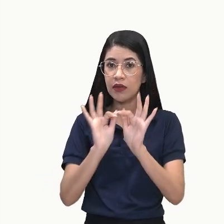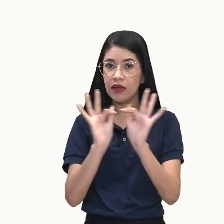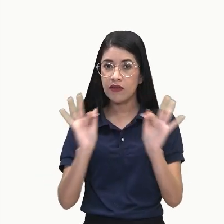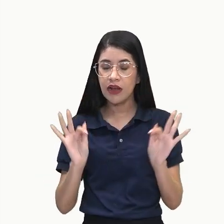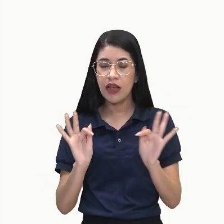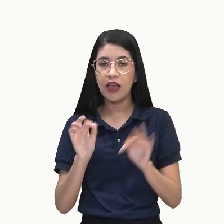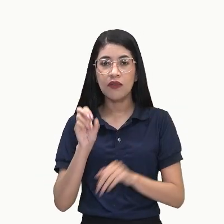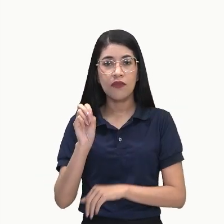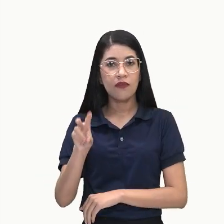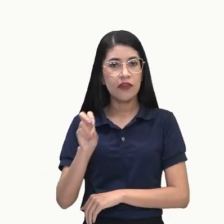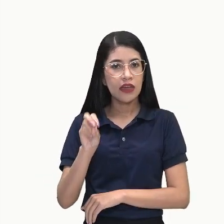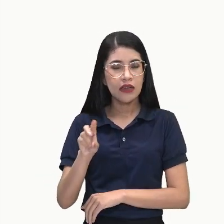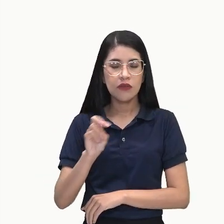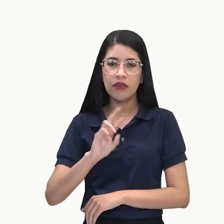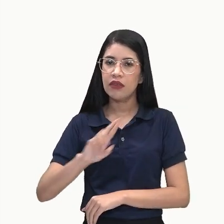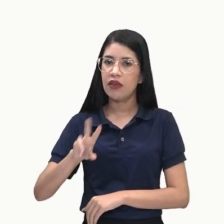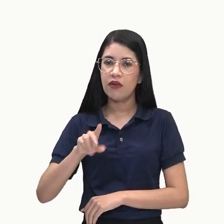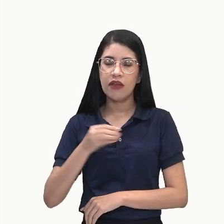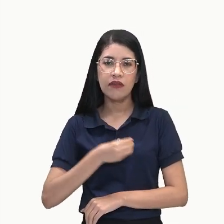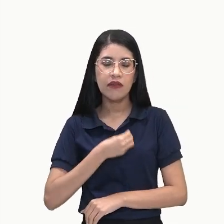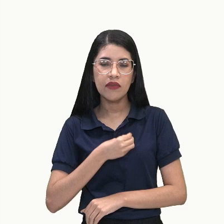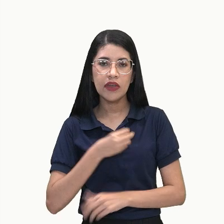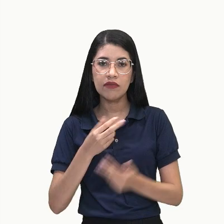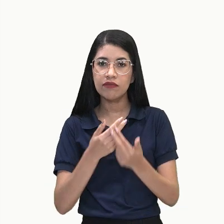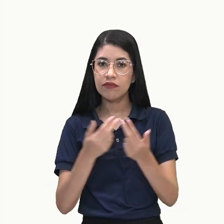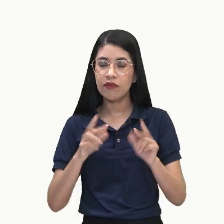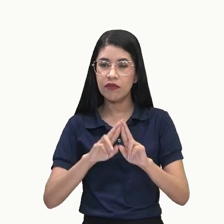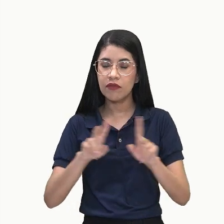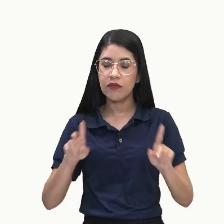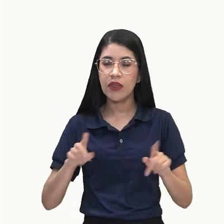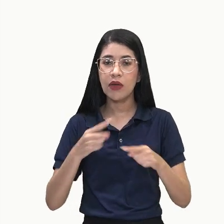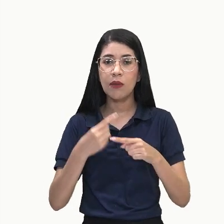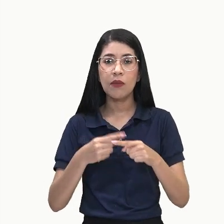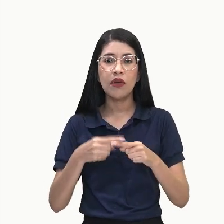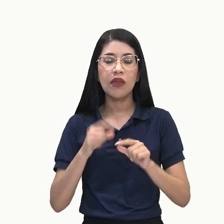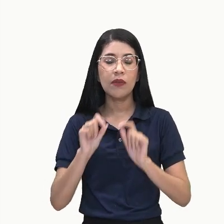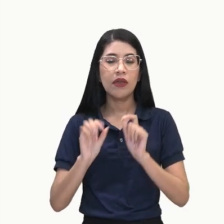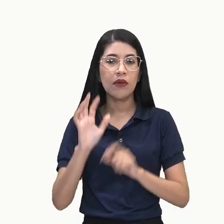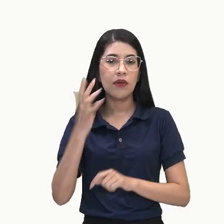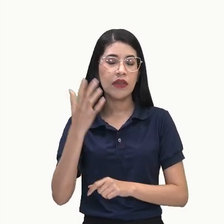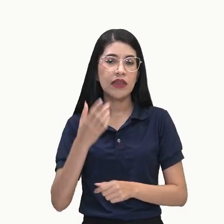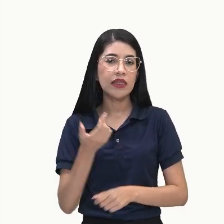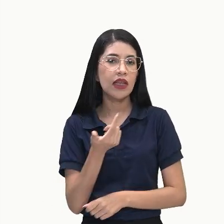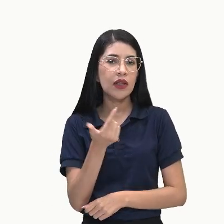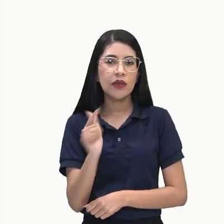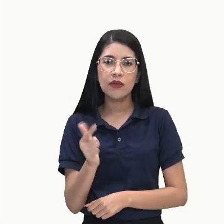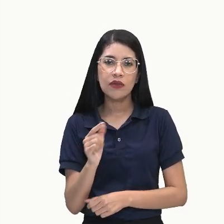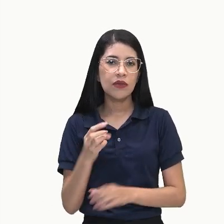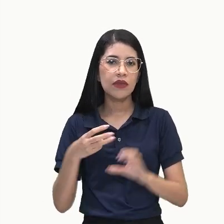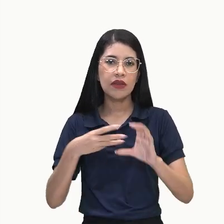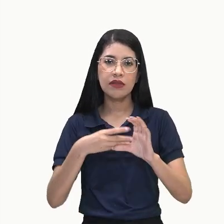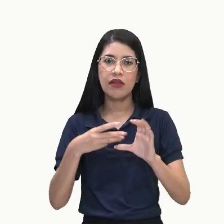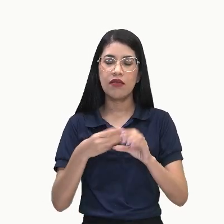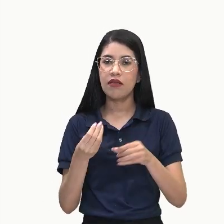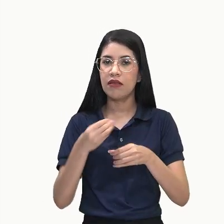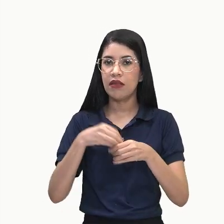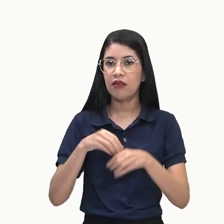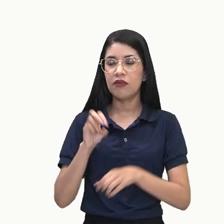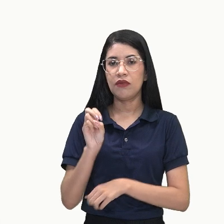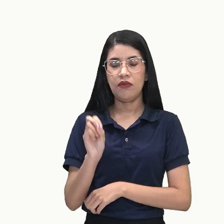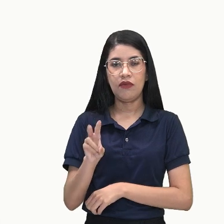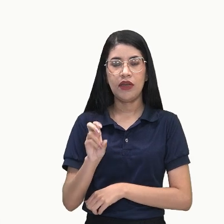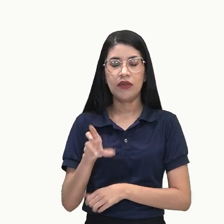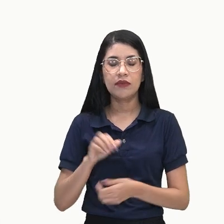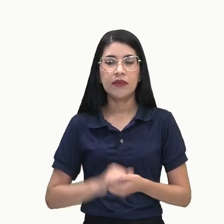são seres vivos porque eles não são formados por células. Então,